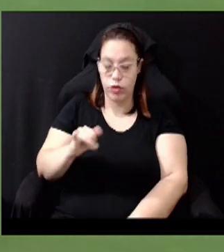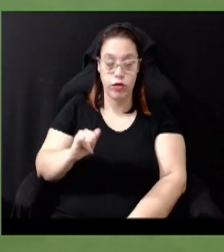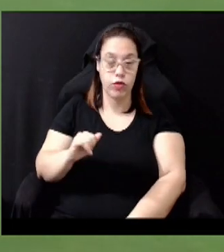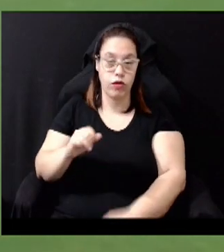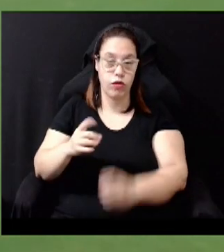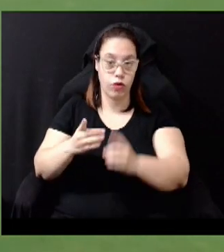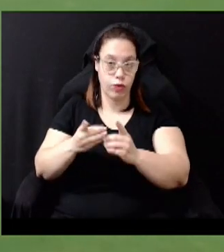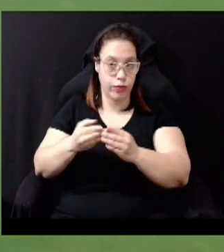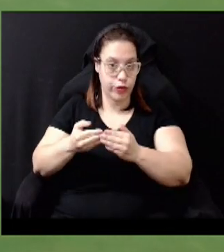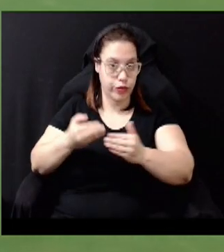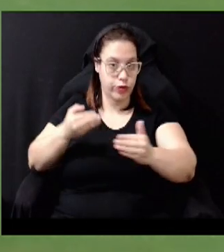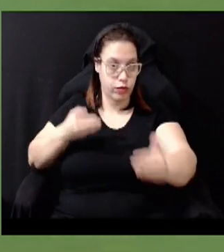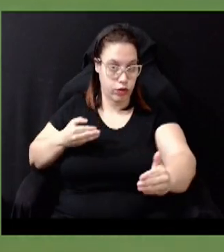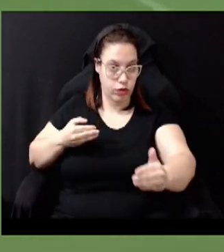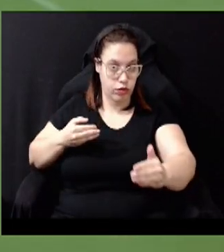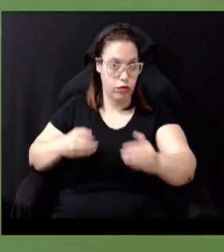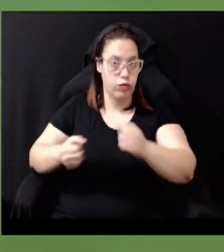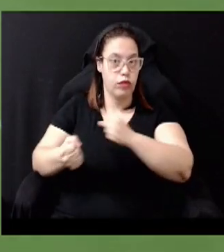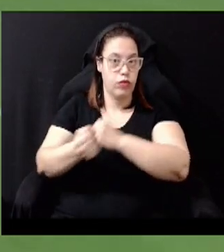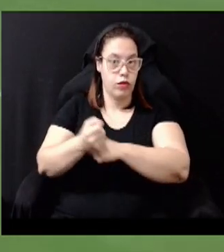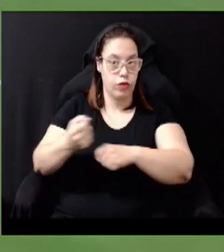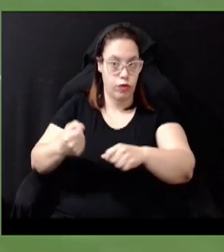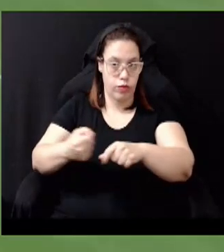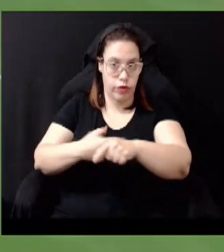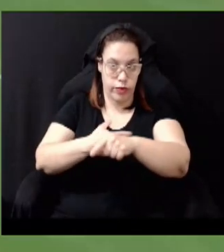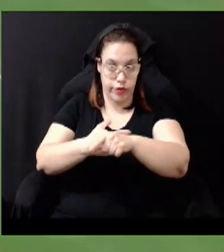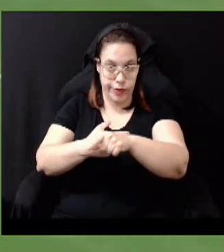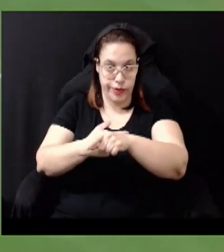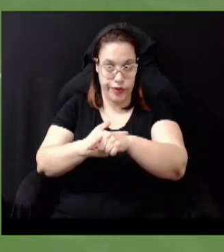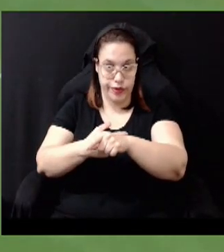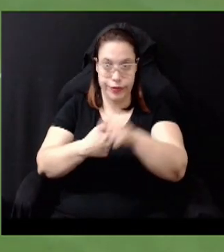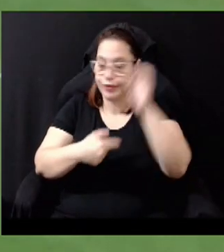de segurança, mandou para escanteio.